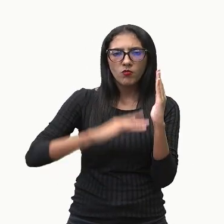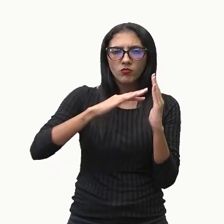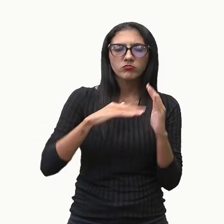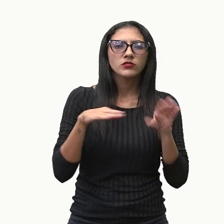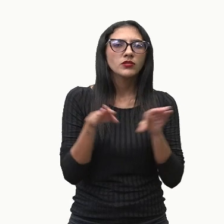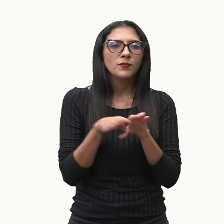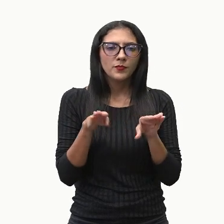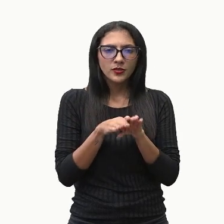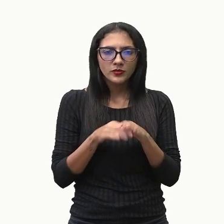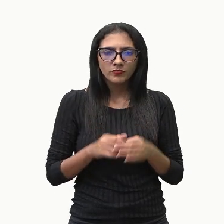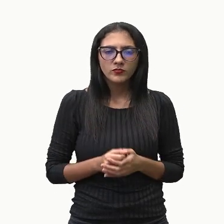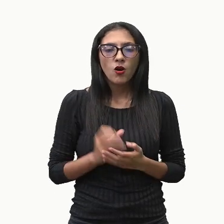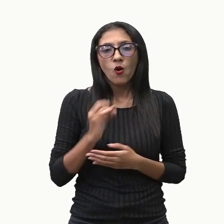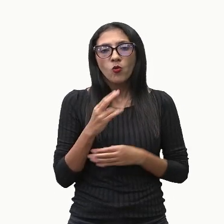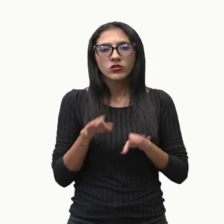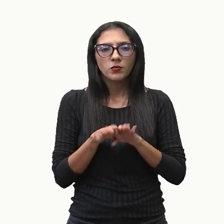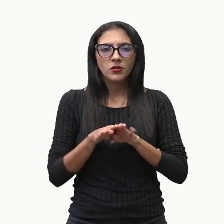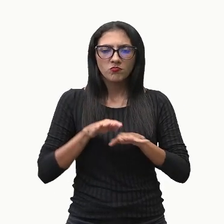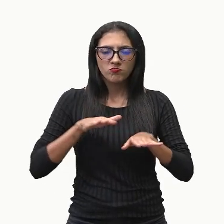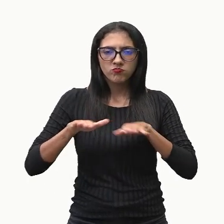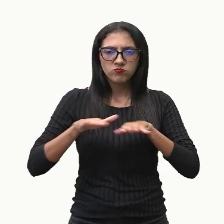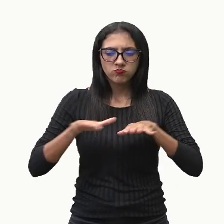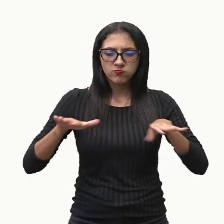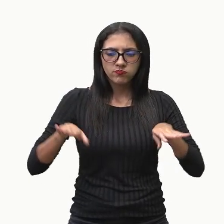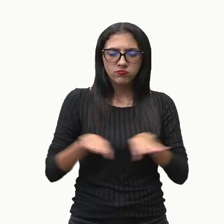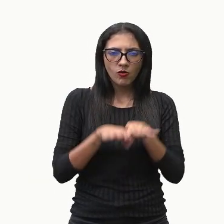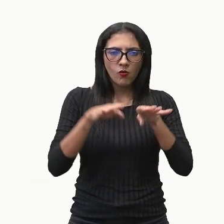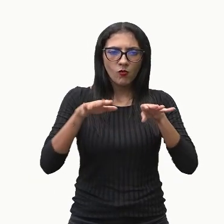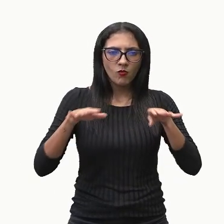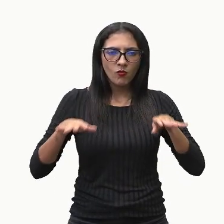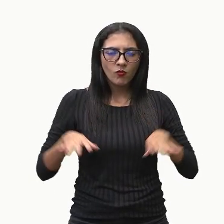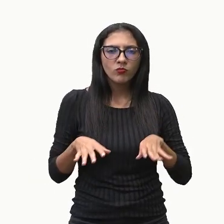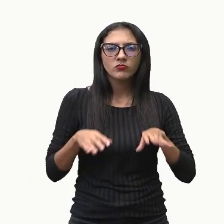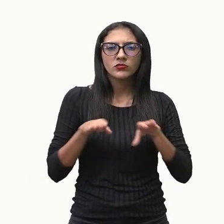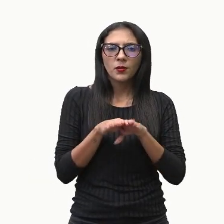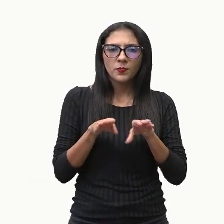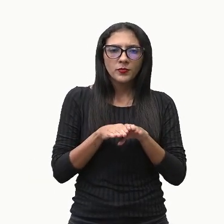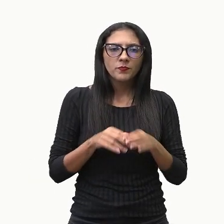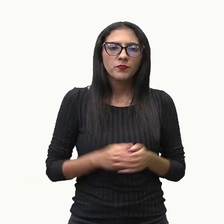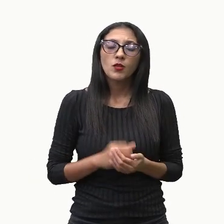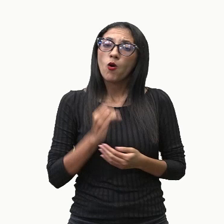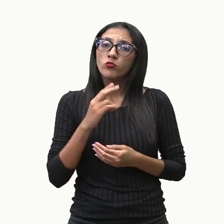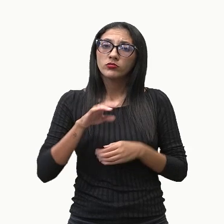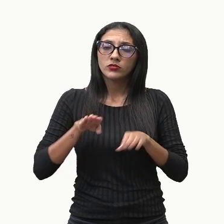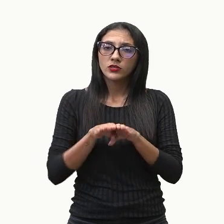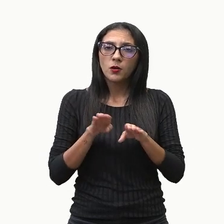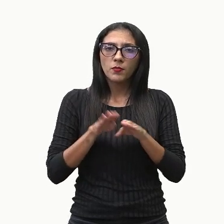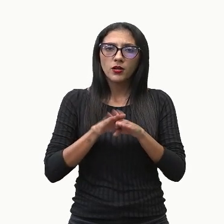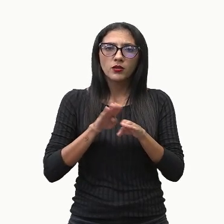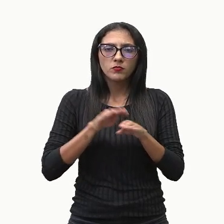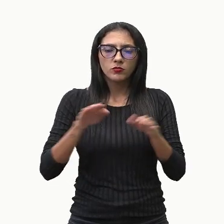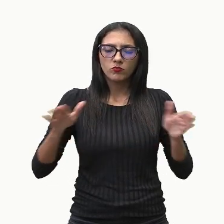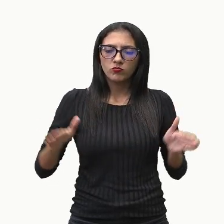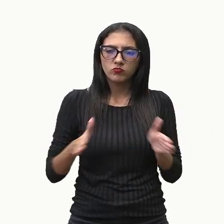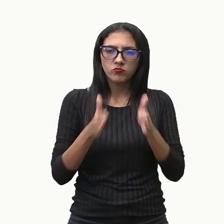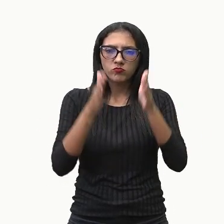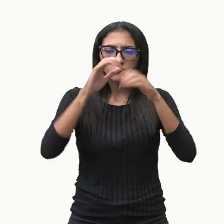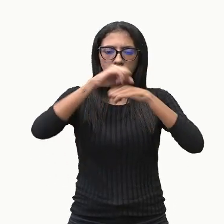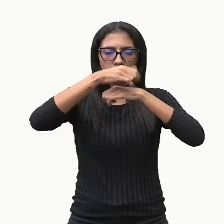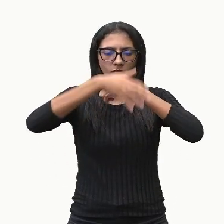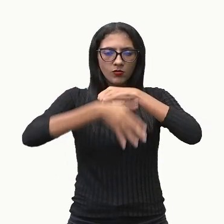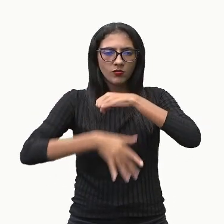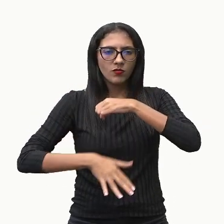outro, terremotos, né, isso acontece volta e meia aí, erupções vulcânicas e etc.